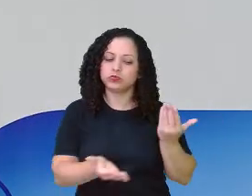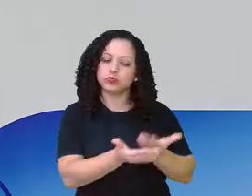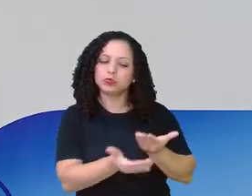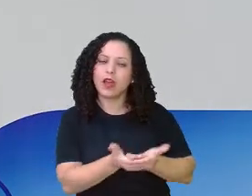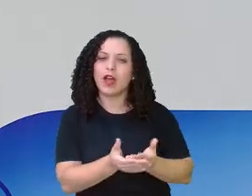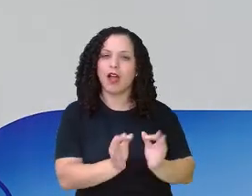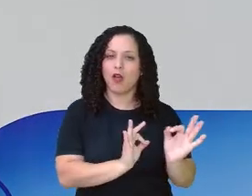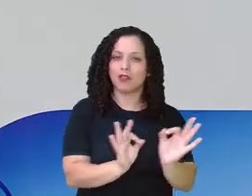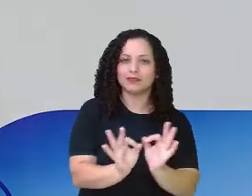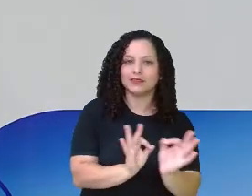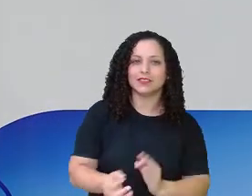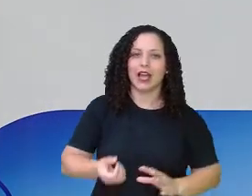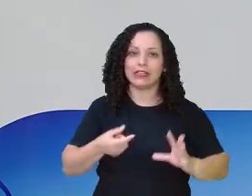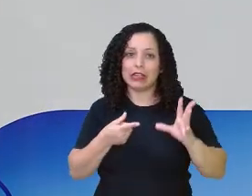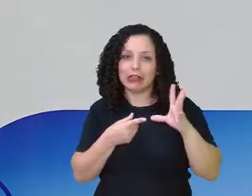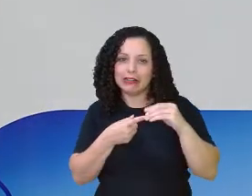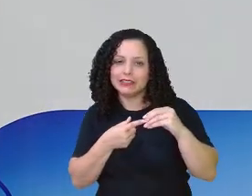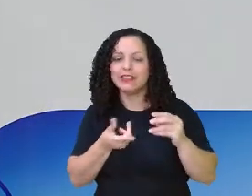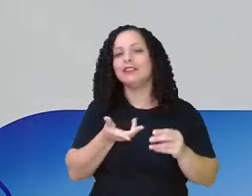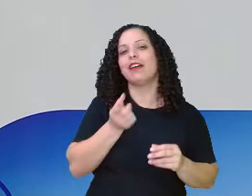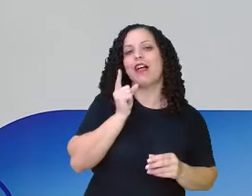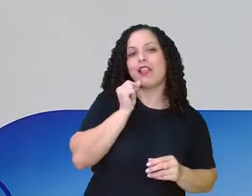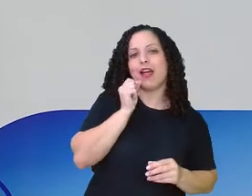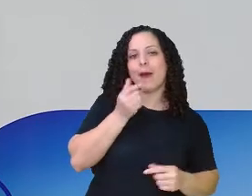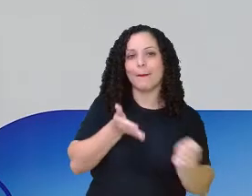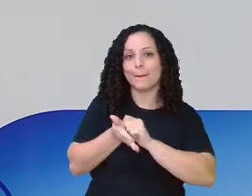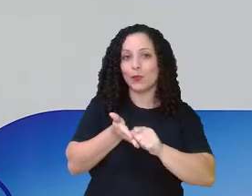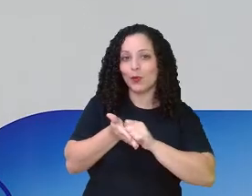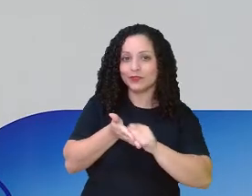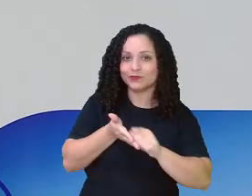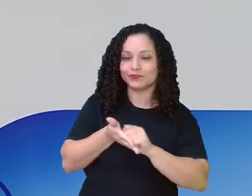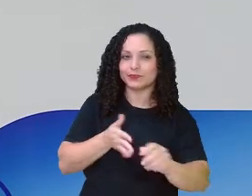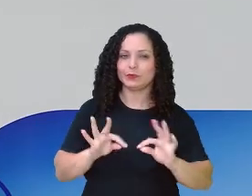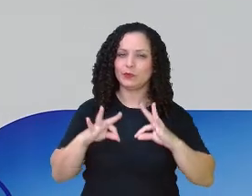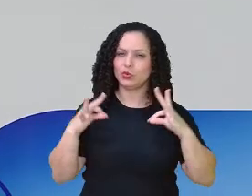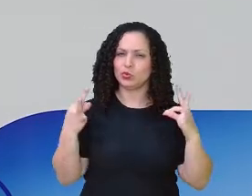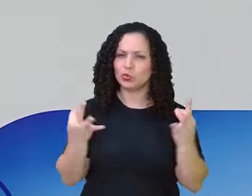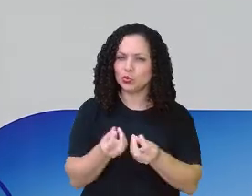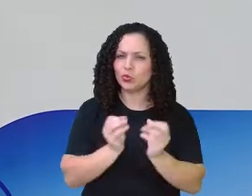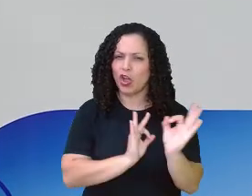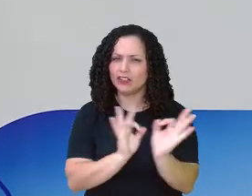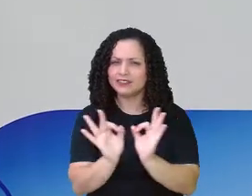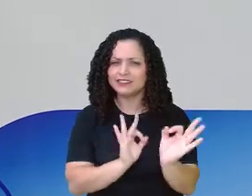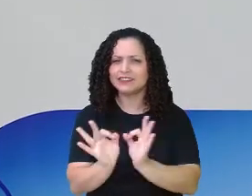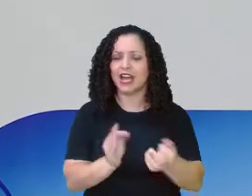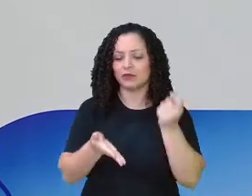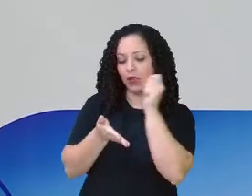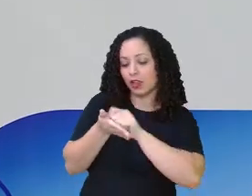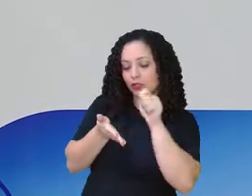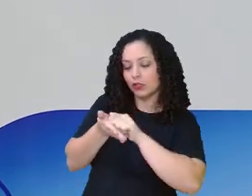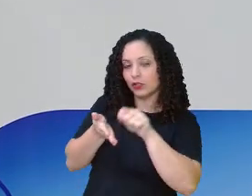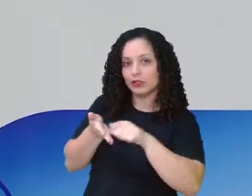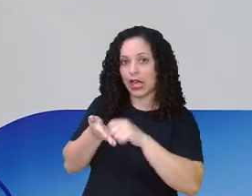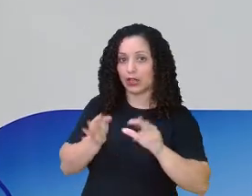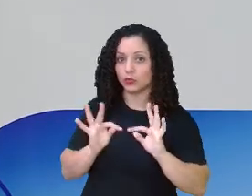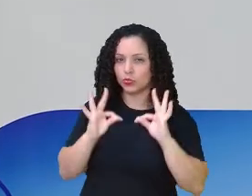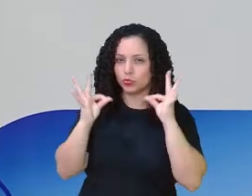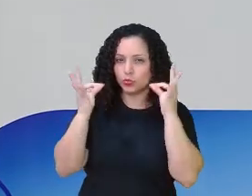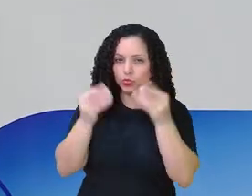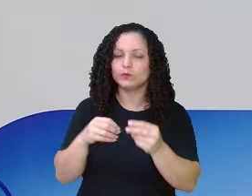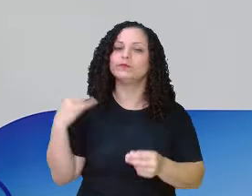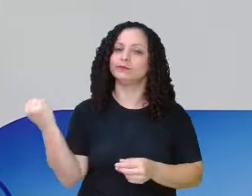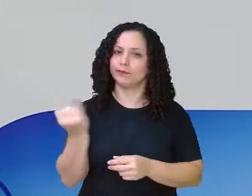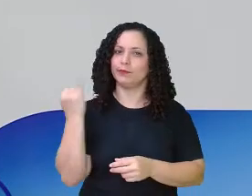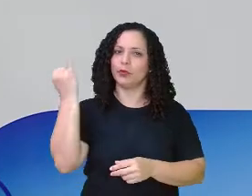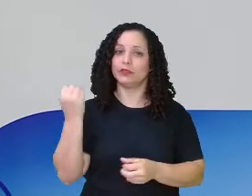direitinho, ó. Caneta, lápis, borracha. E deixa tudo certinho aí. Anota tudo que o Ricardinho vai falar hoje, porque vai ser muito importante